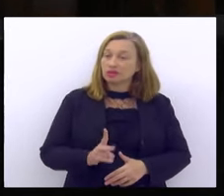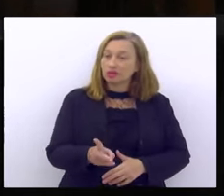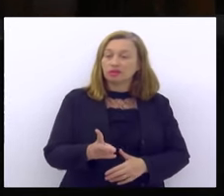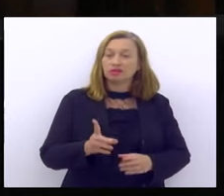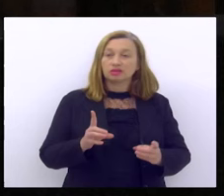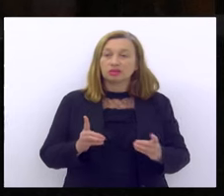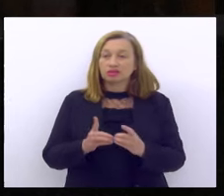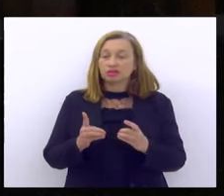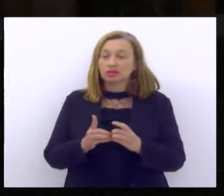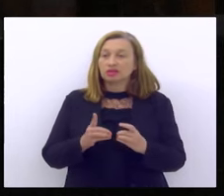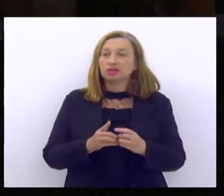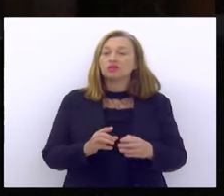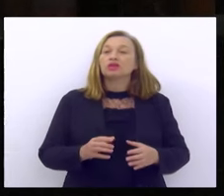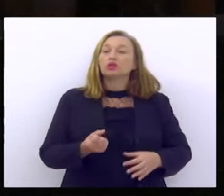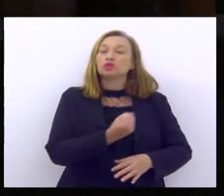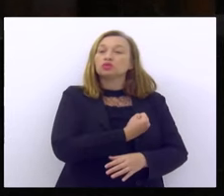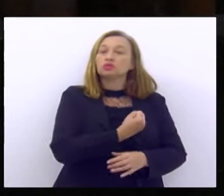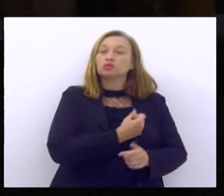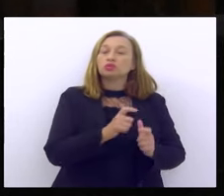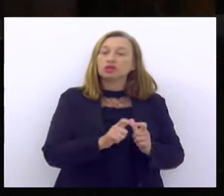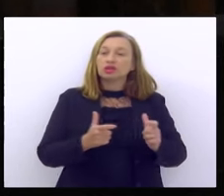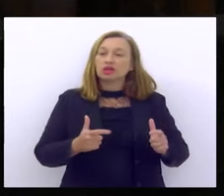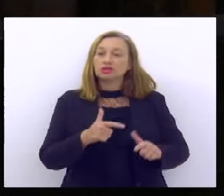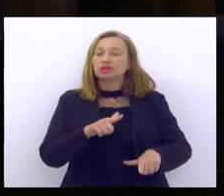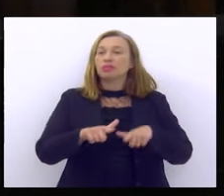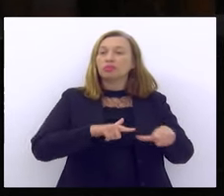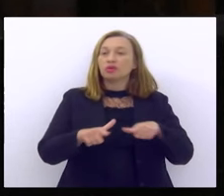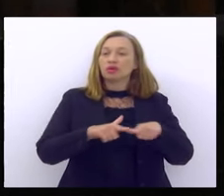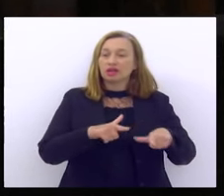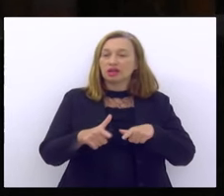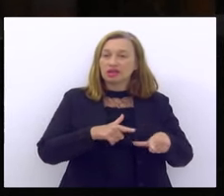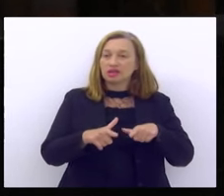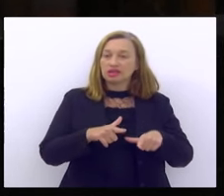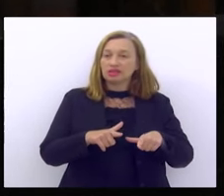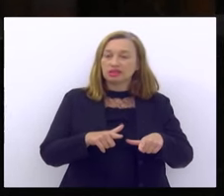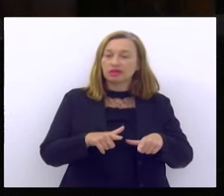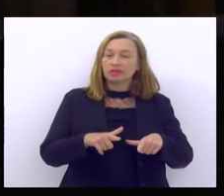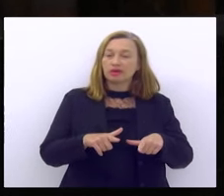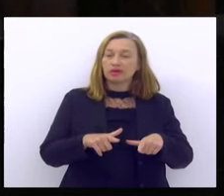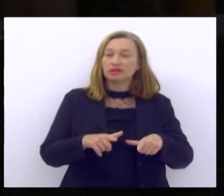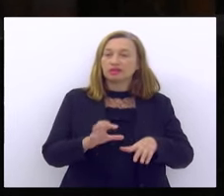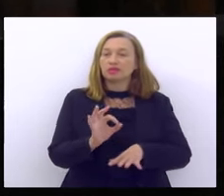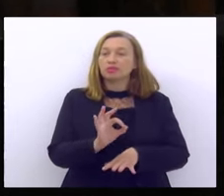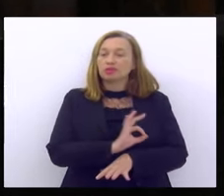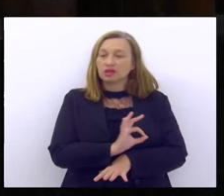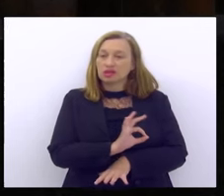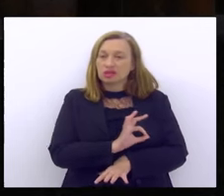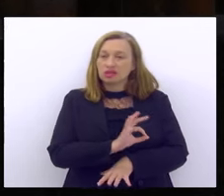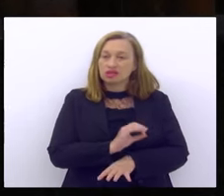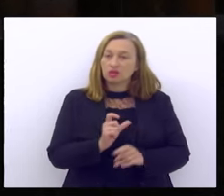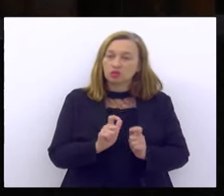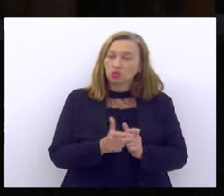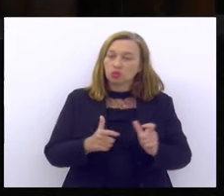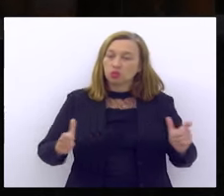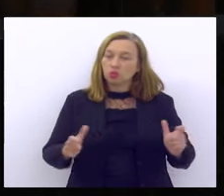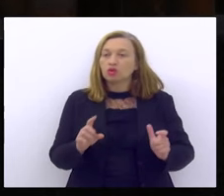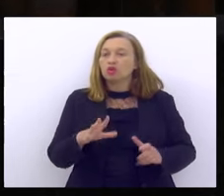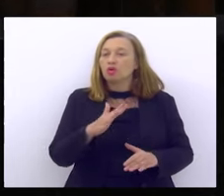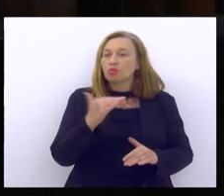das operações policiais no Rio de Janeiro vem crescendo e vem trazendo apenas mais